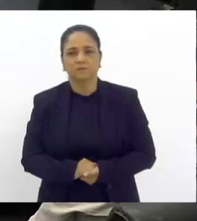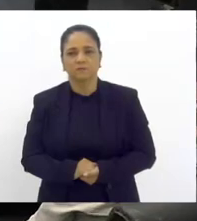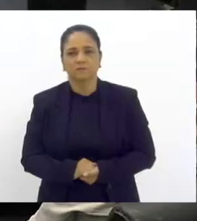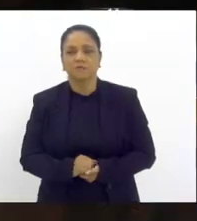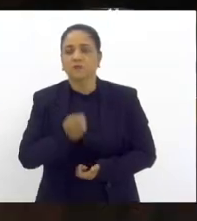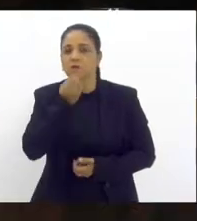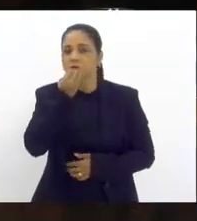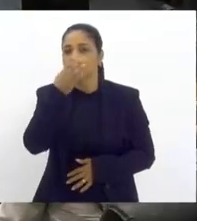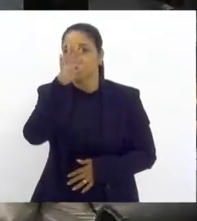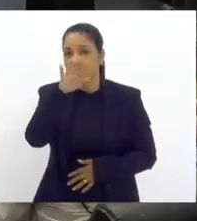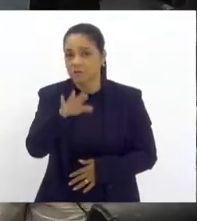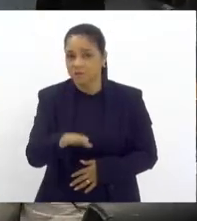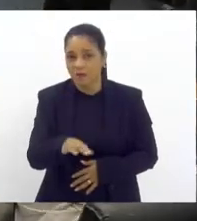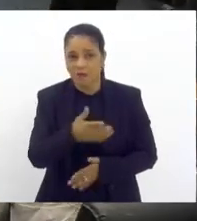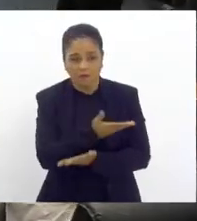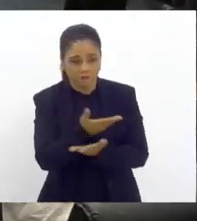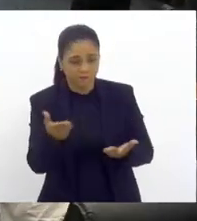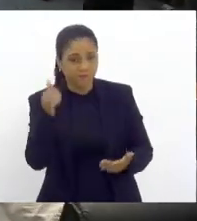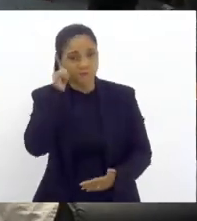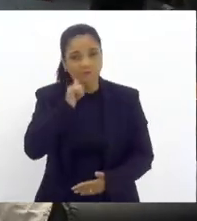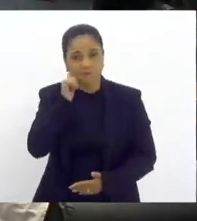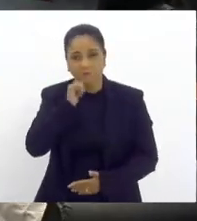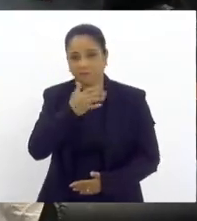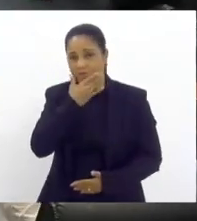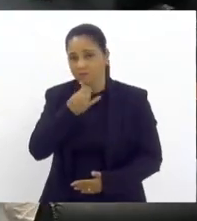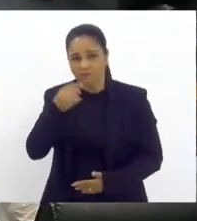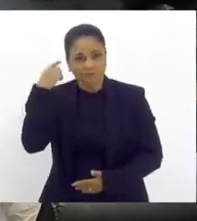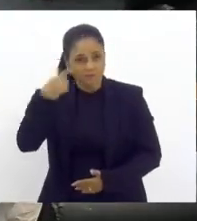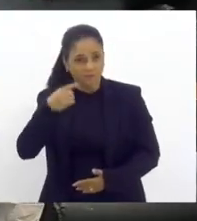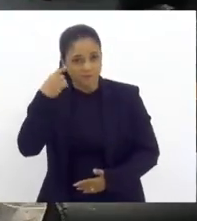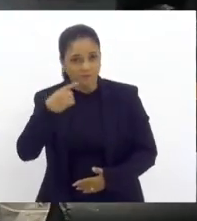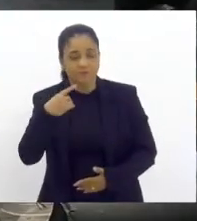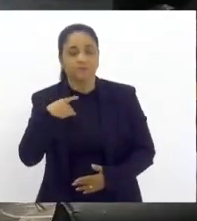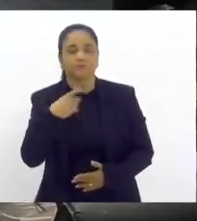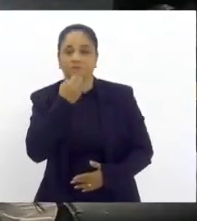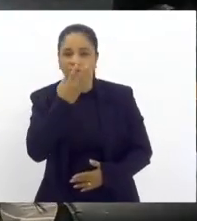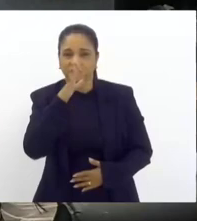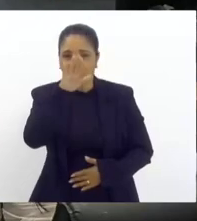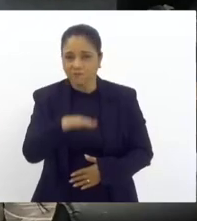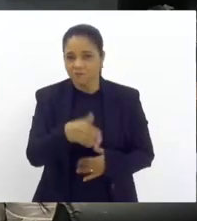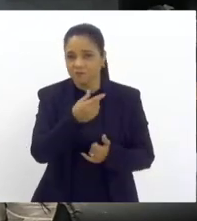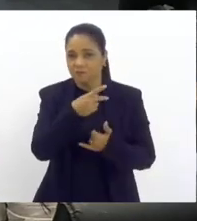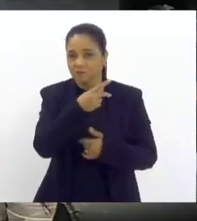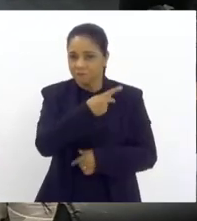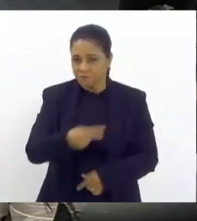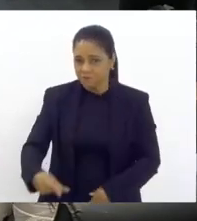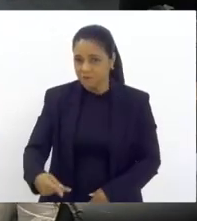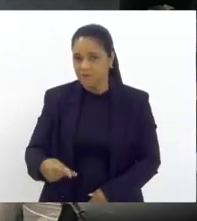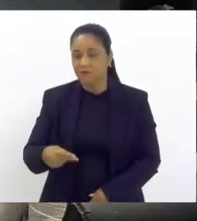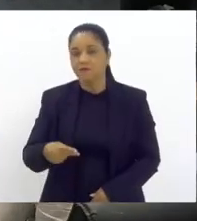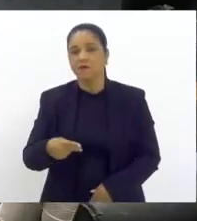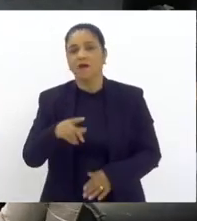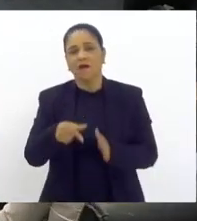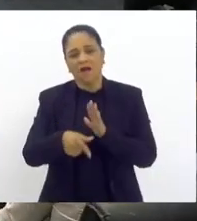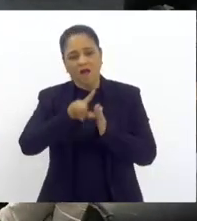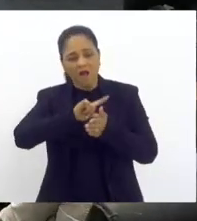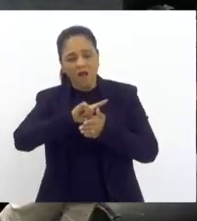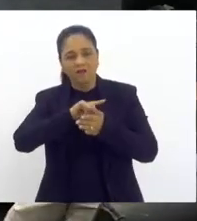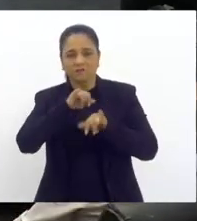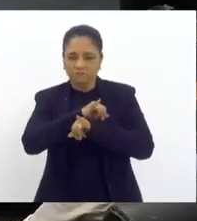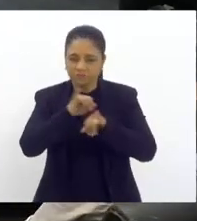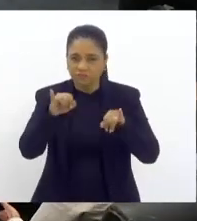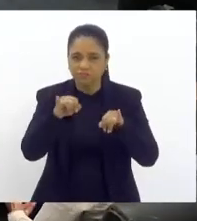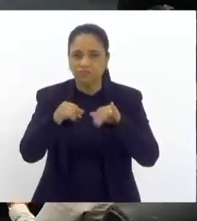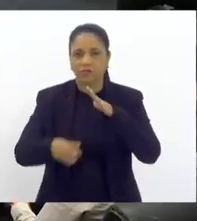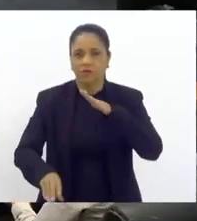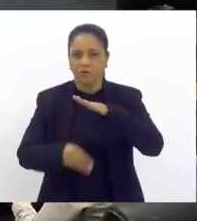Boa tarde a todos os deputados e deputadas. Boa tarde, presidente. É, antes de emitir o parecer, eu quero aqui